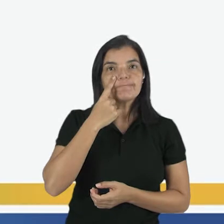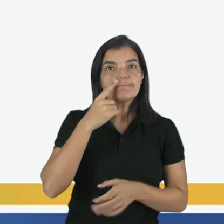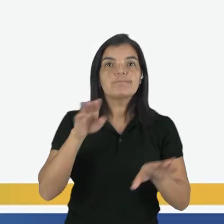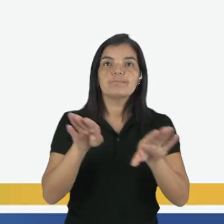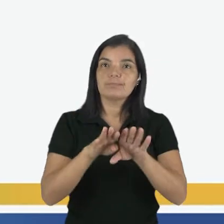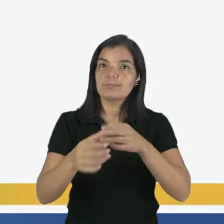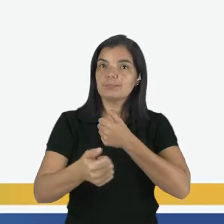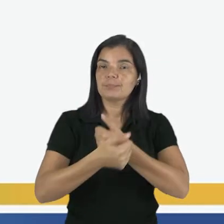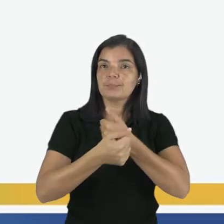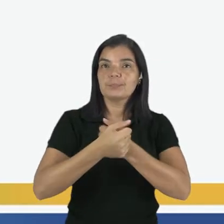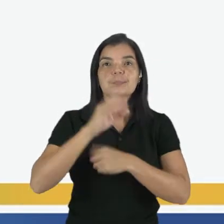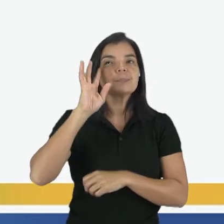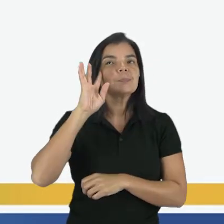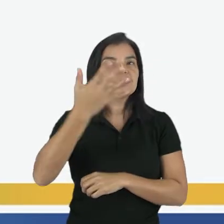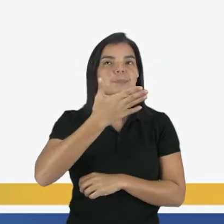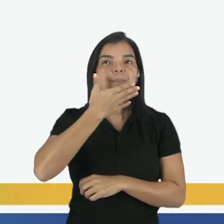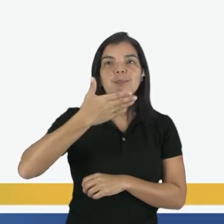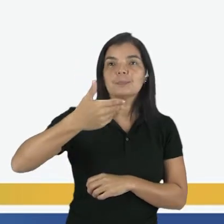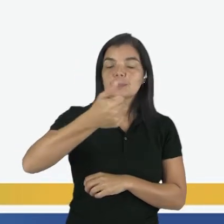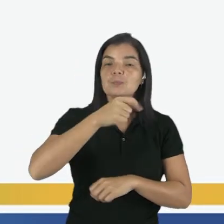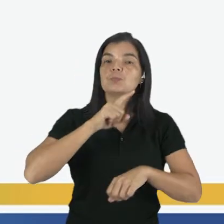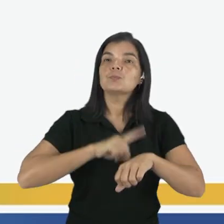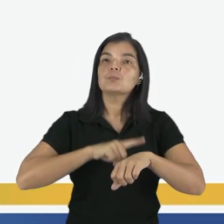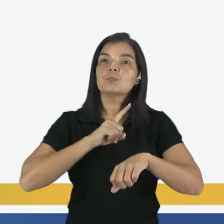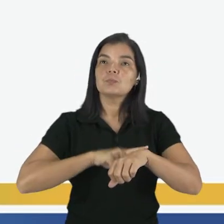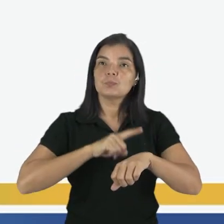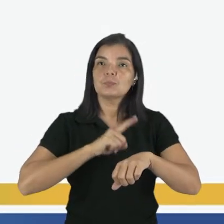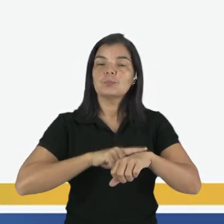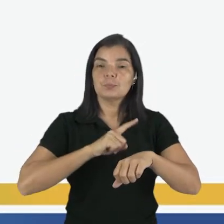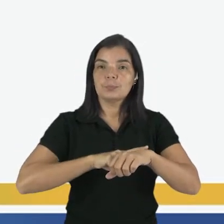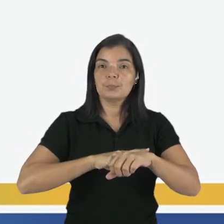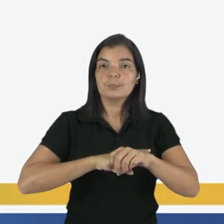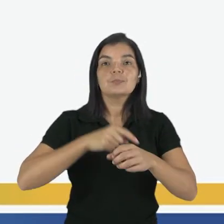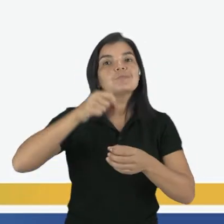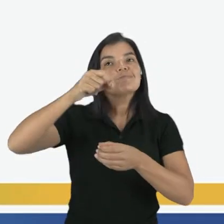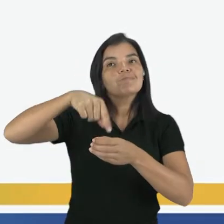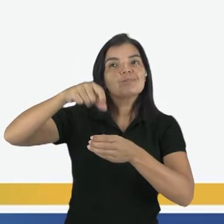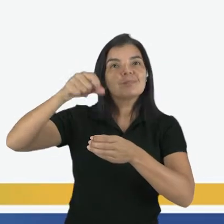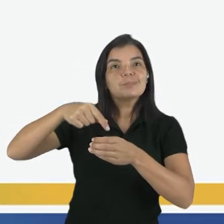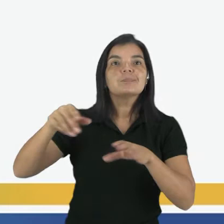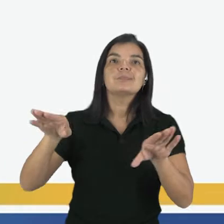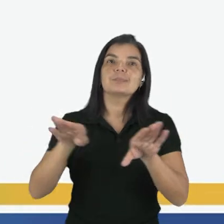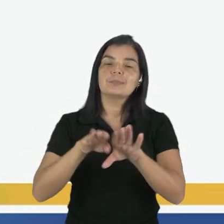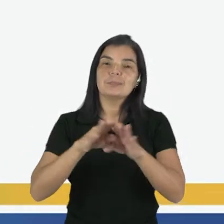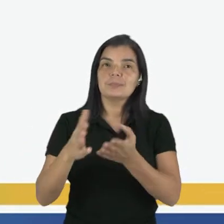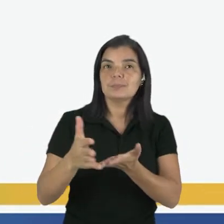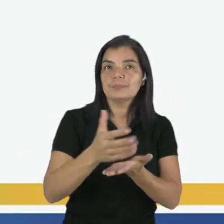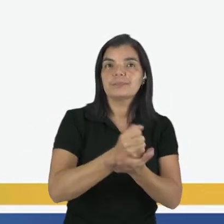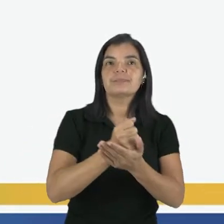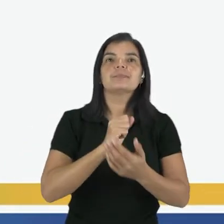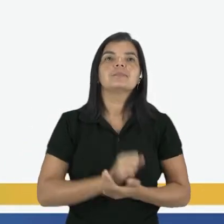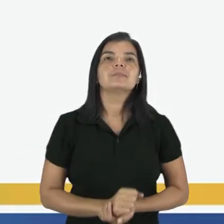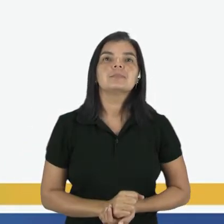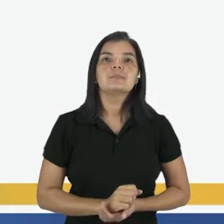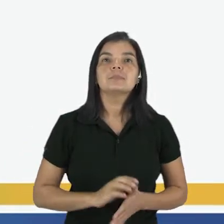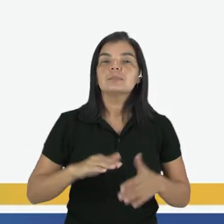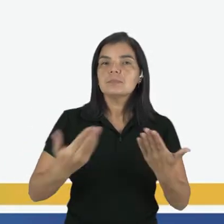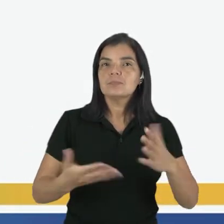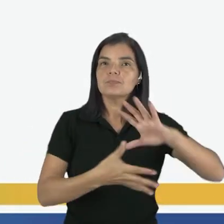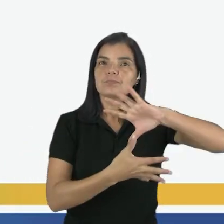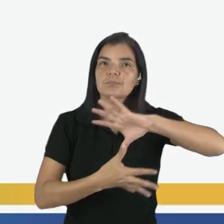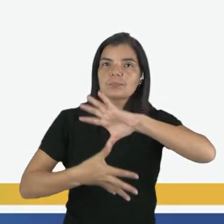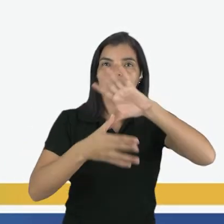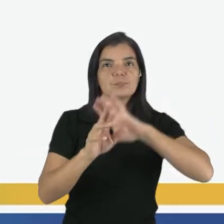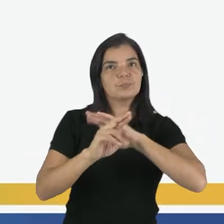estação que se aproximava e decidindo pelo melhor momento para o plantio e a colheita. Além